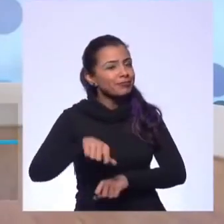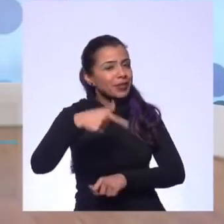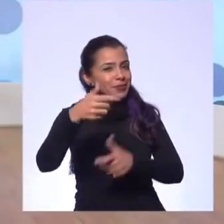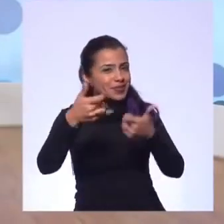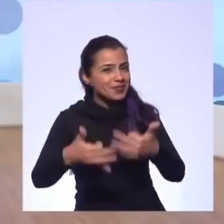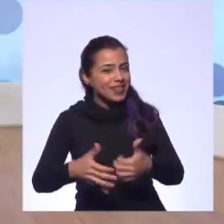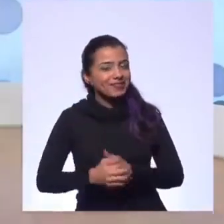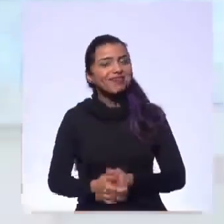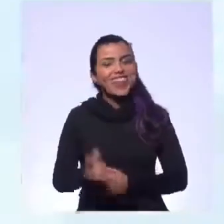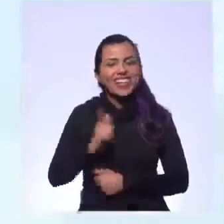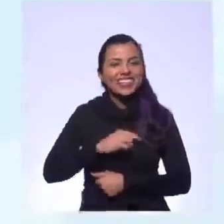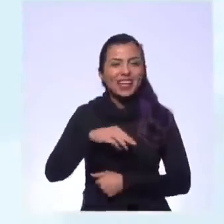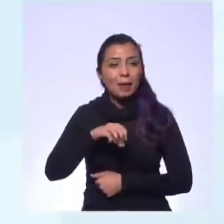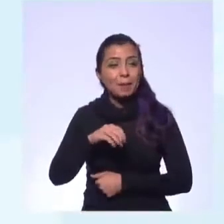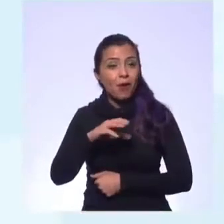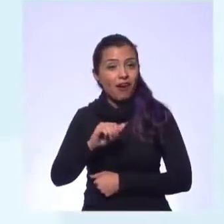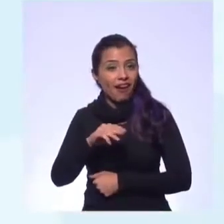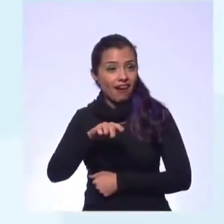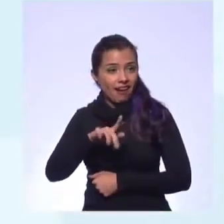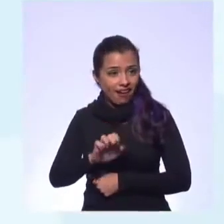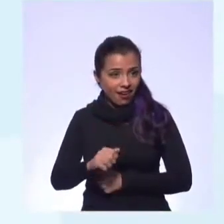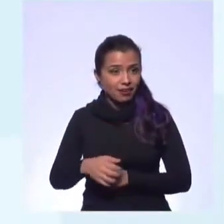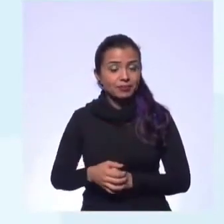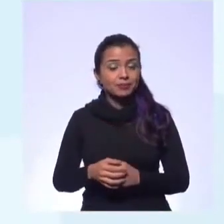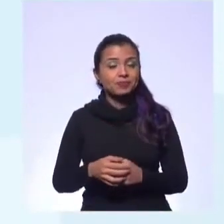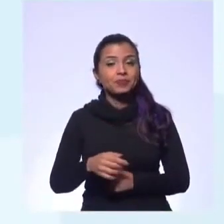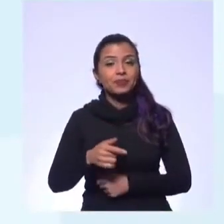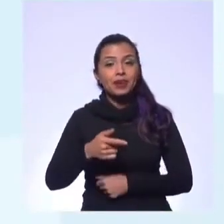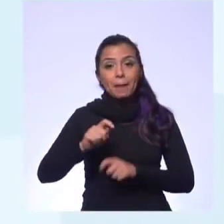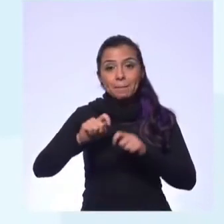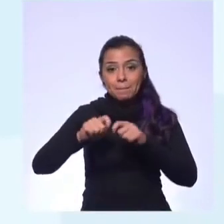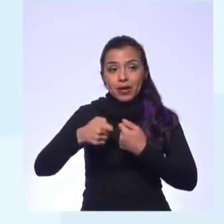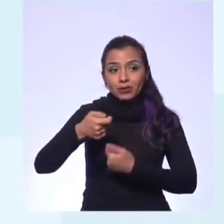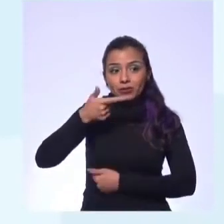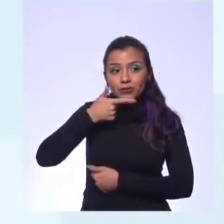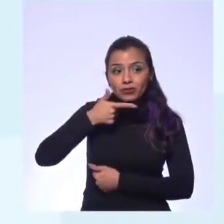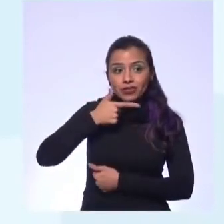tem moqueca. Moqueca. Pão de queijo. Pão de queijo.